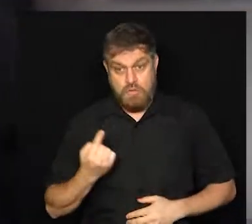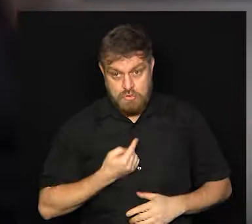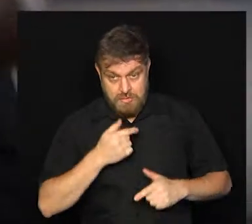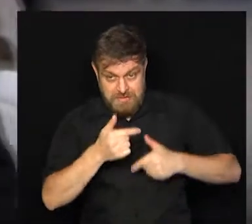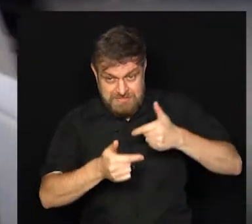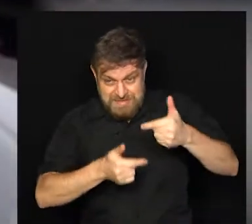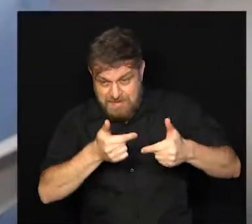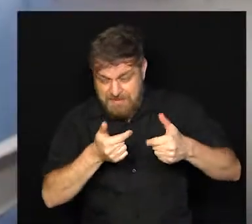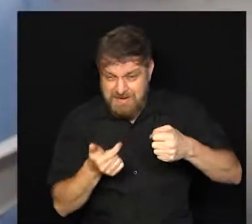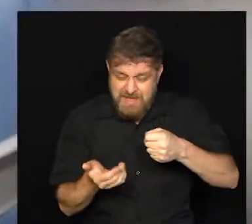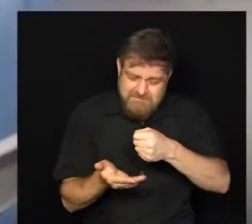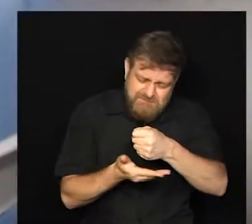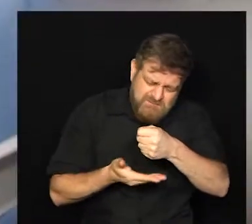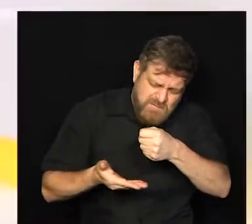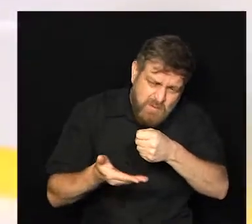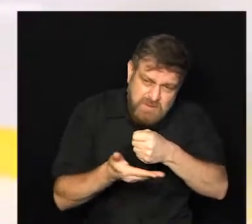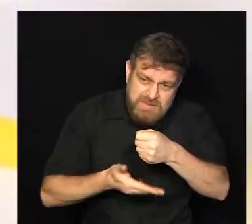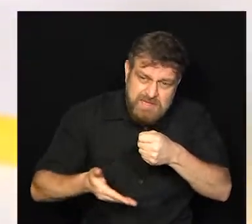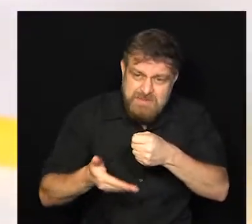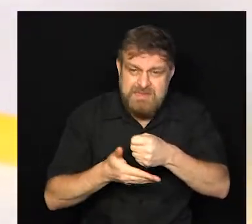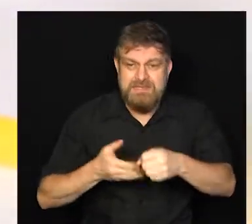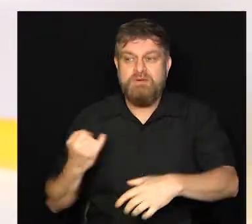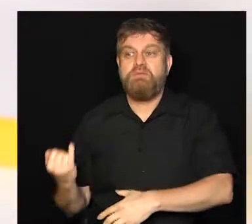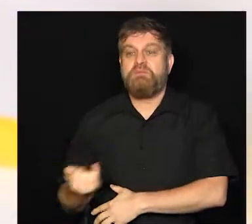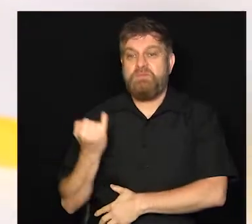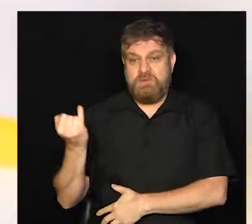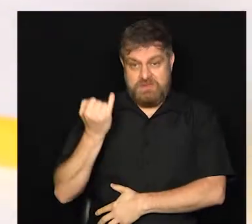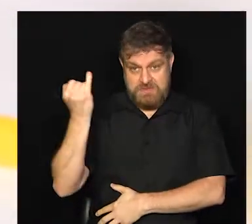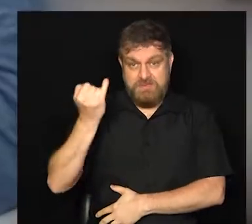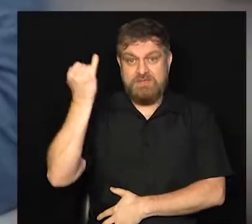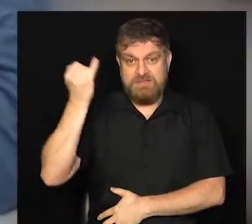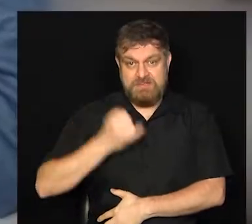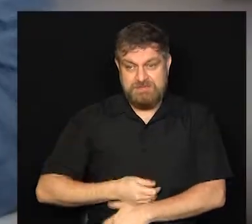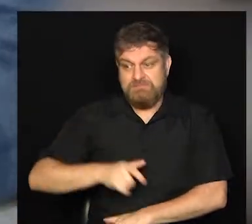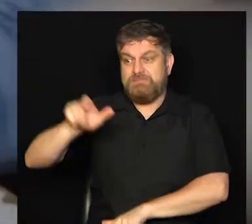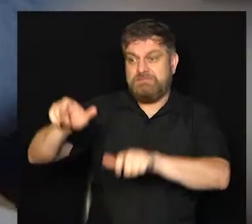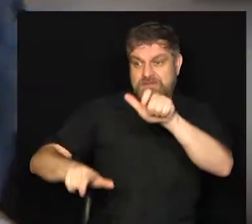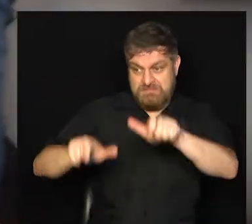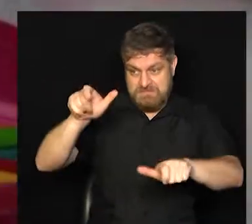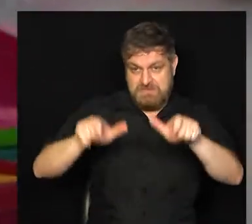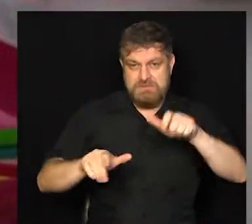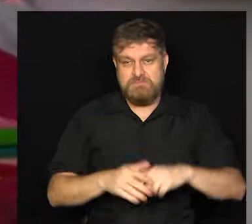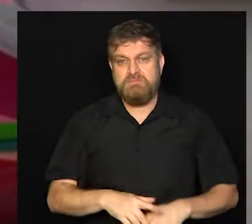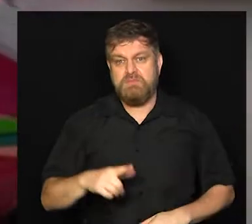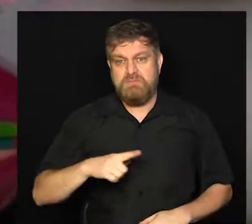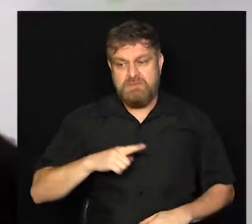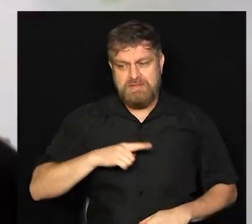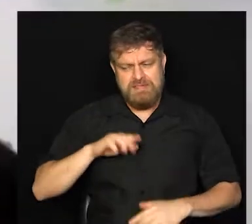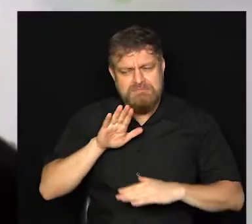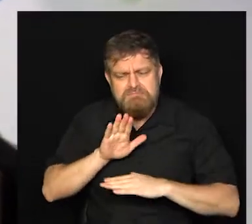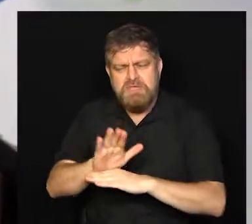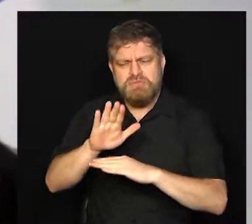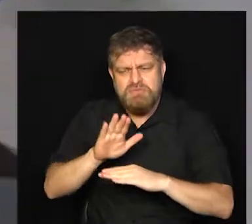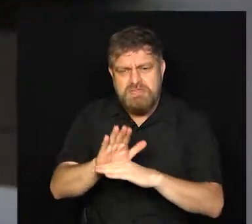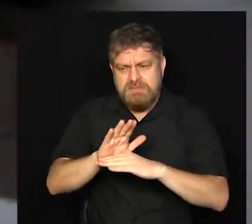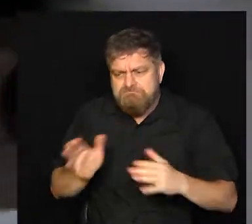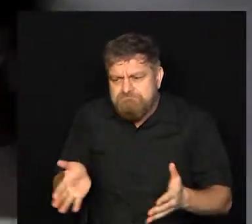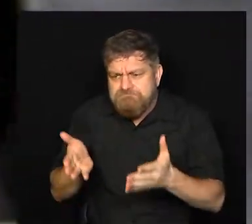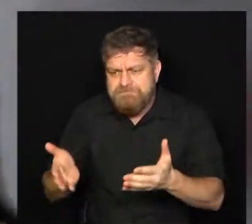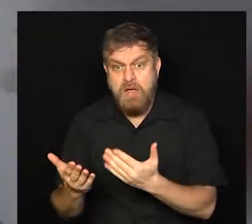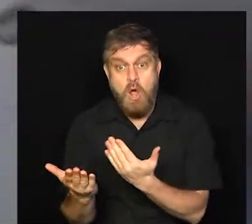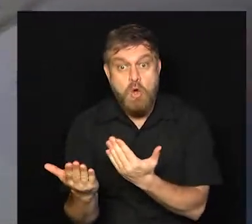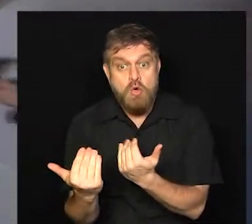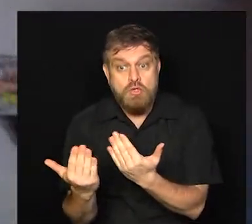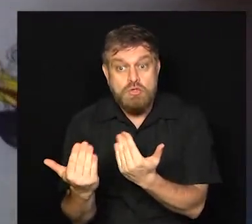trabalho ele é fundamental, é de grande importância para a comunidade, tem trazido um impacto muito grande para os nossos